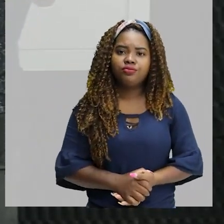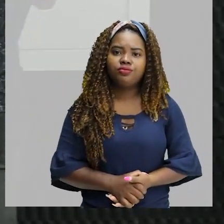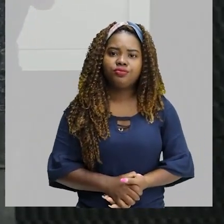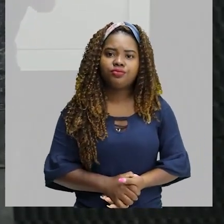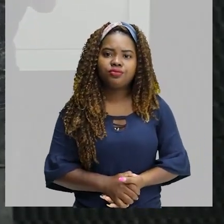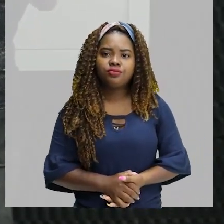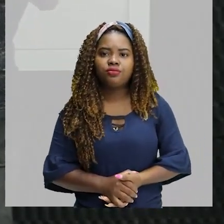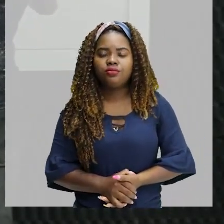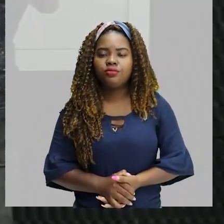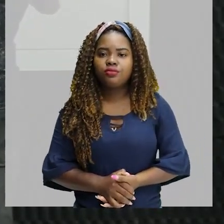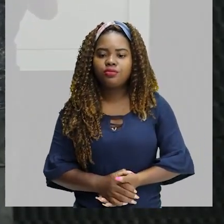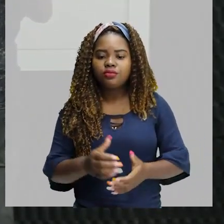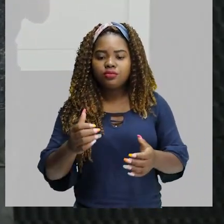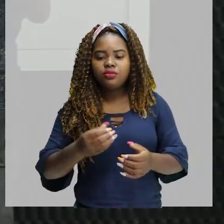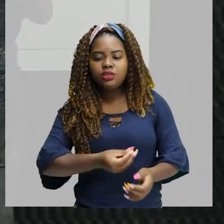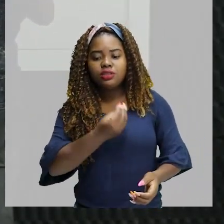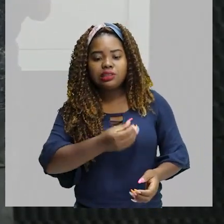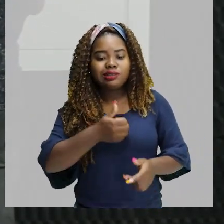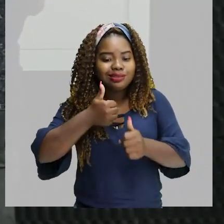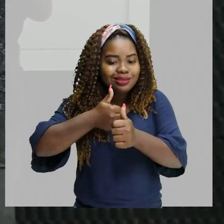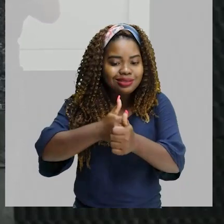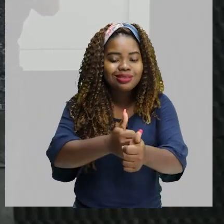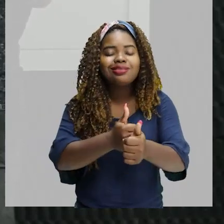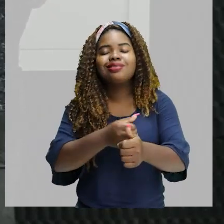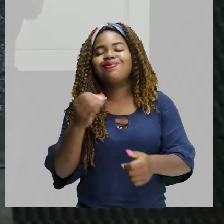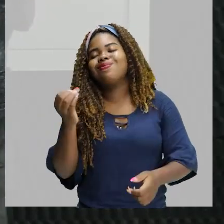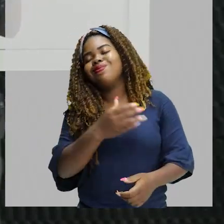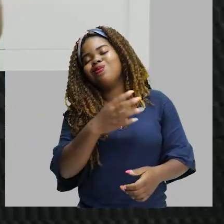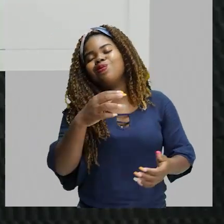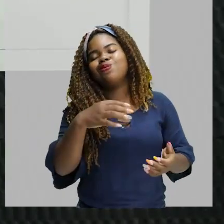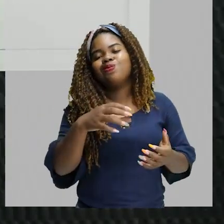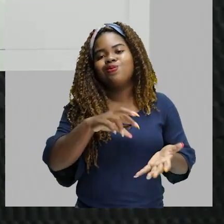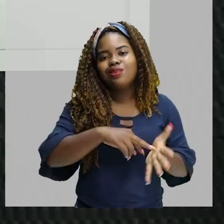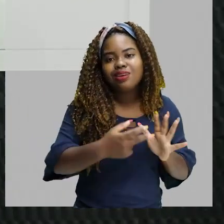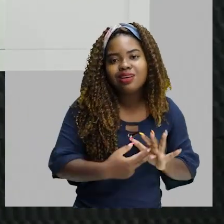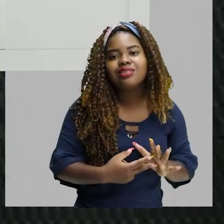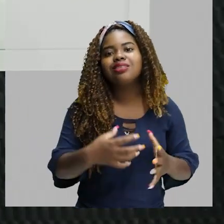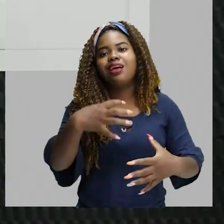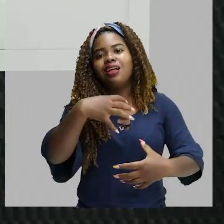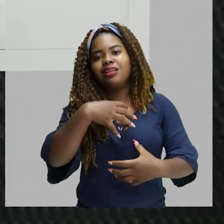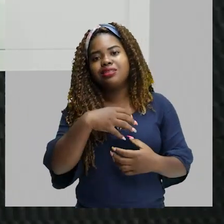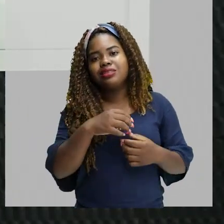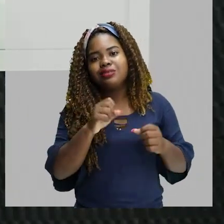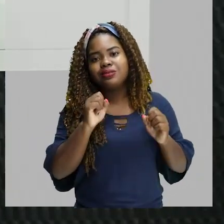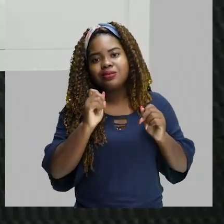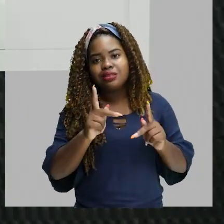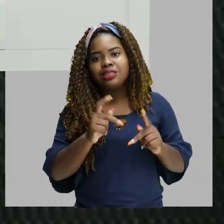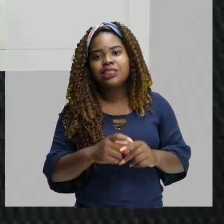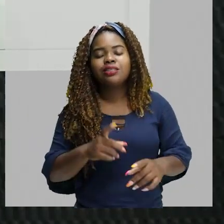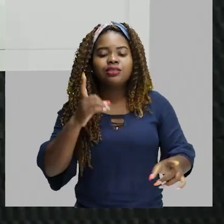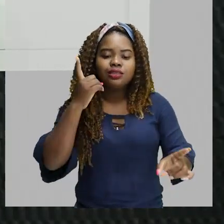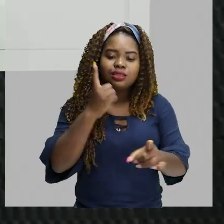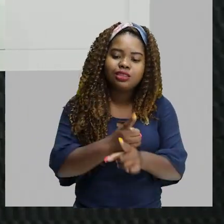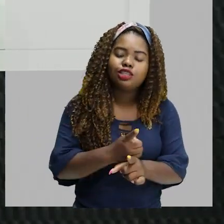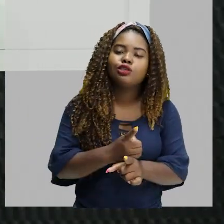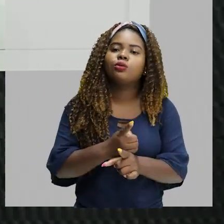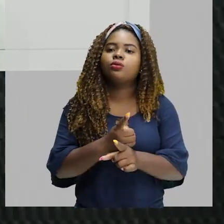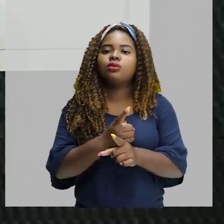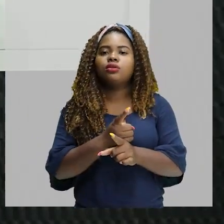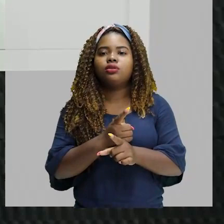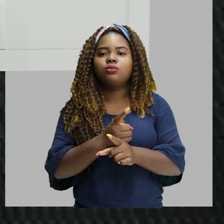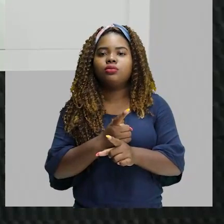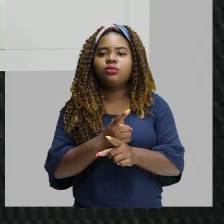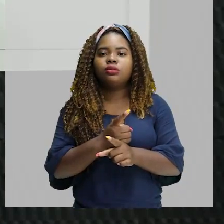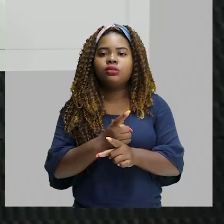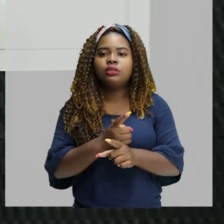seguir, e esta vida vai ganhar um novo sentido a partir da descoberta do encerramento da